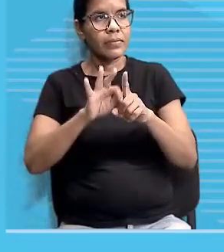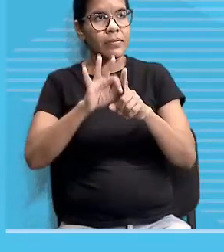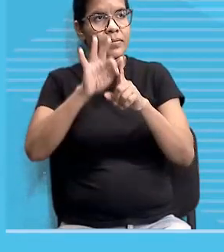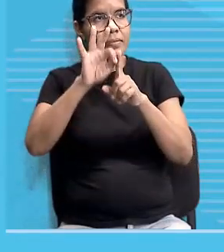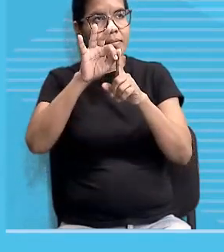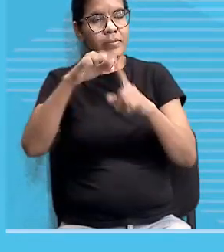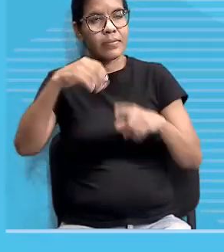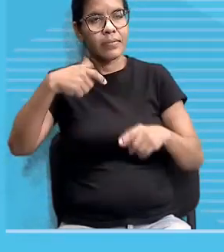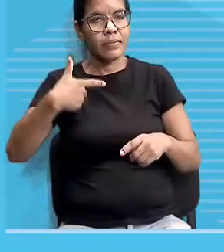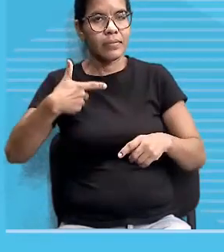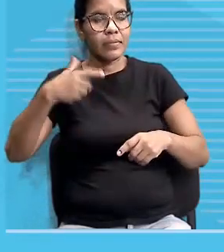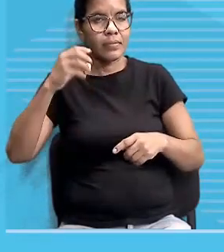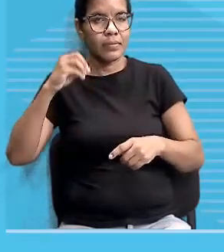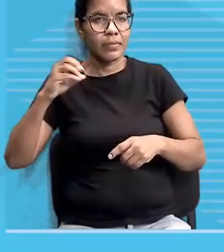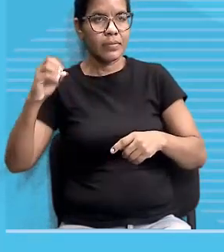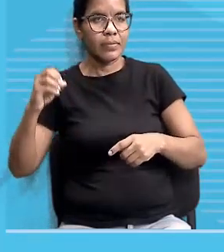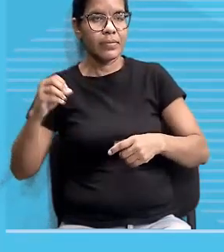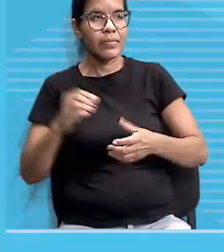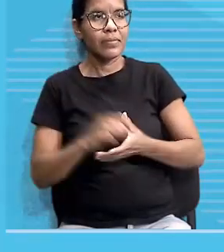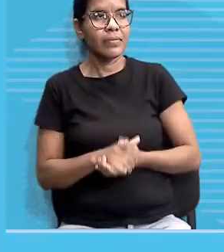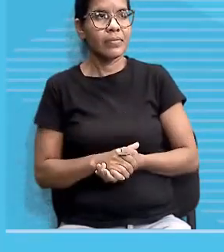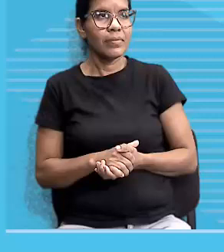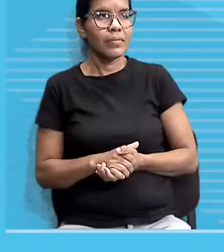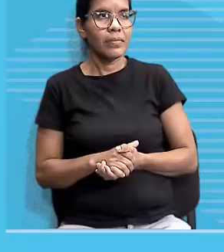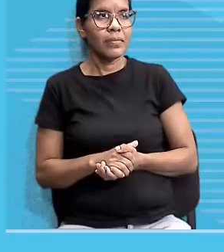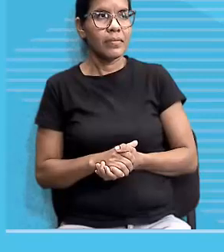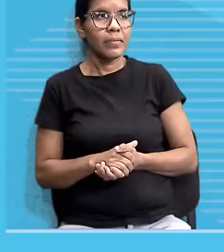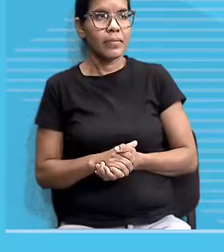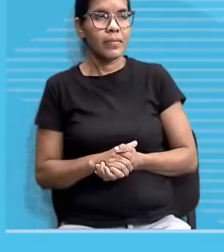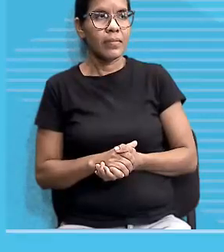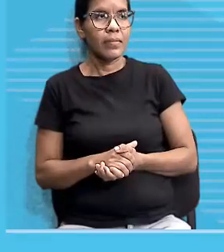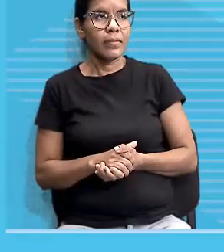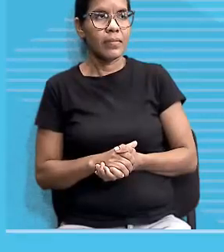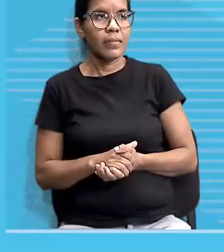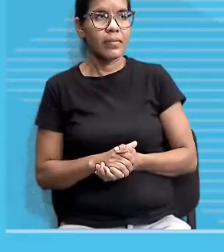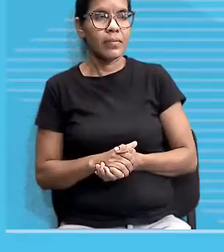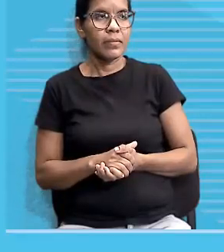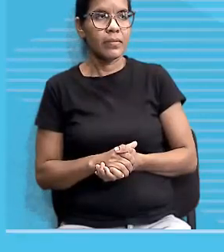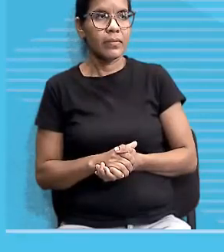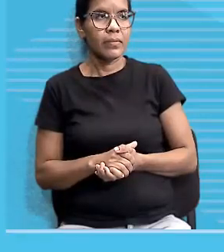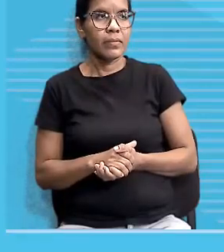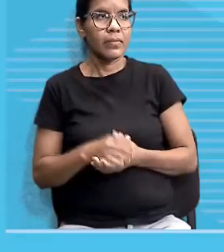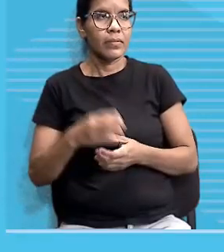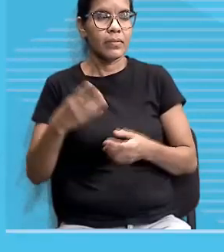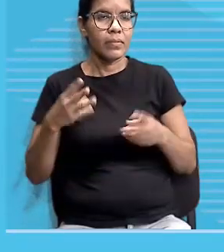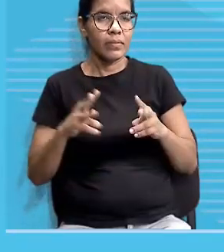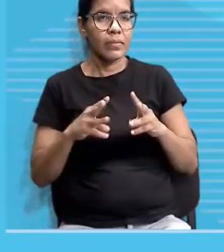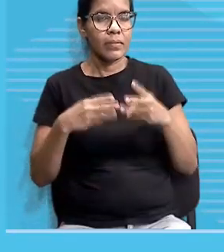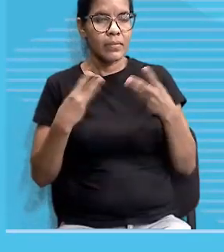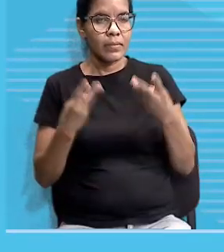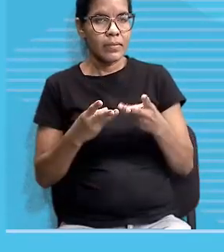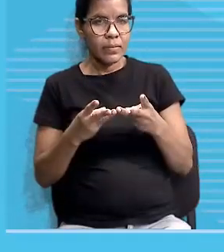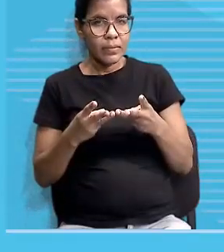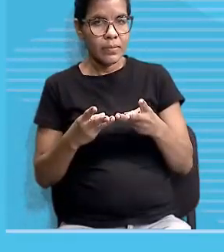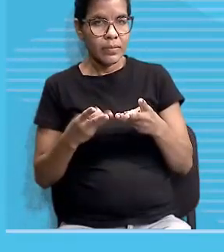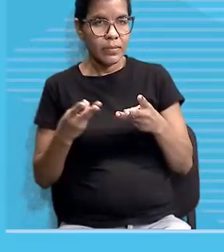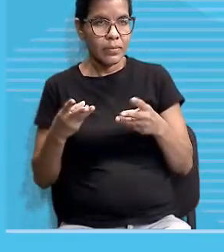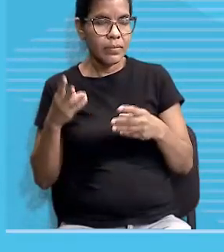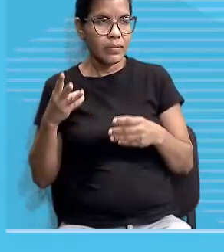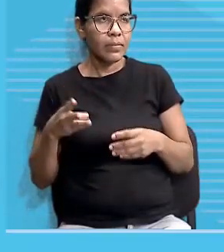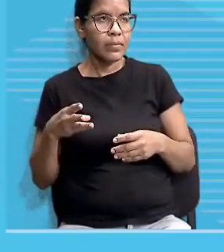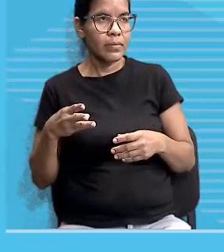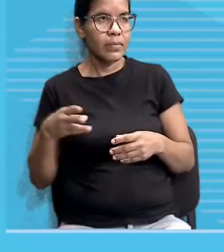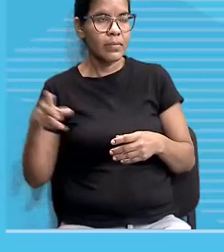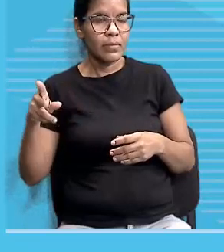seja elevada em 100 graus celcius então a massa e